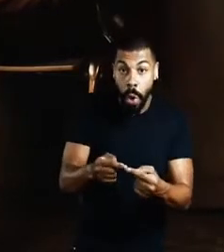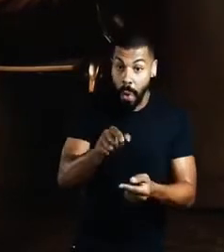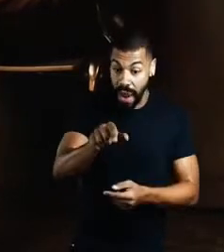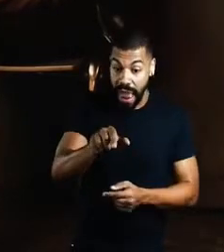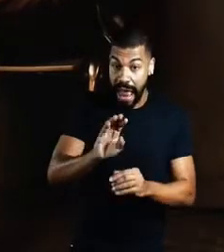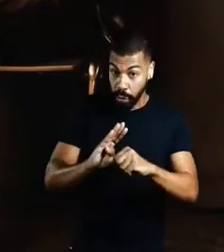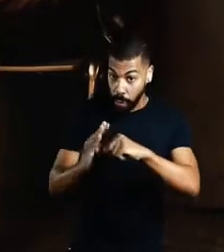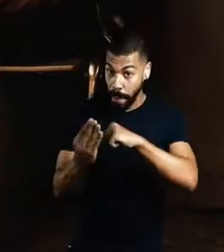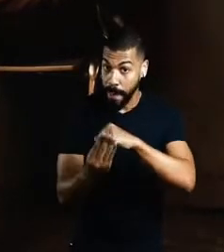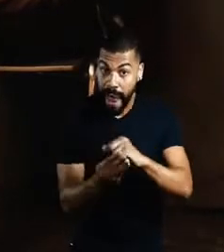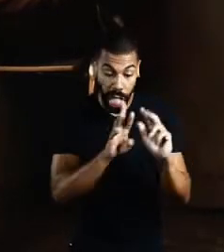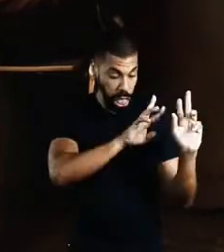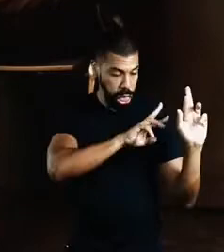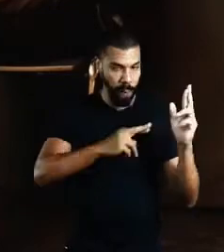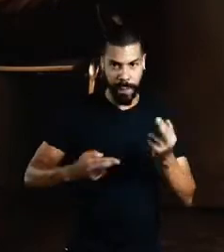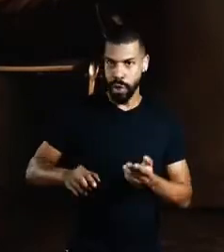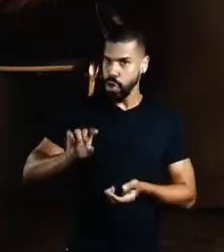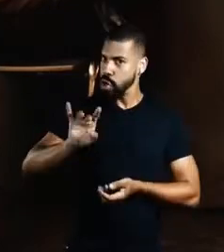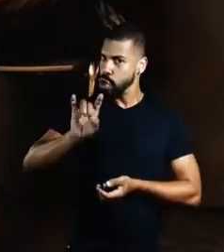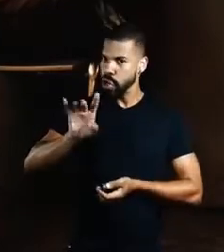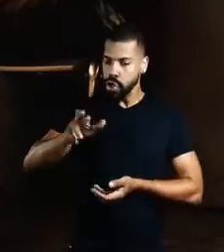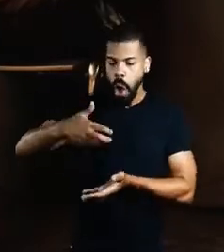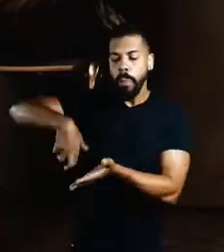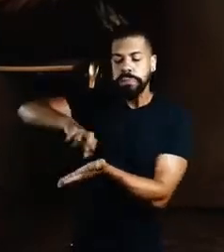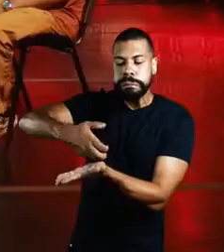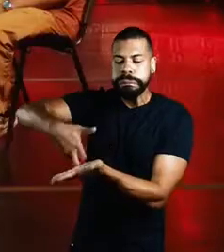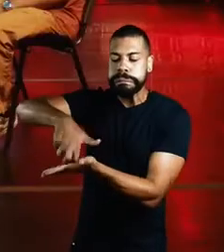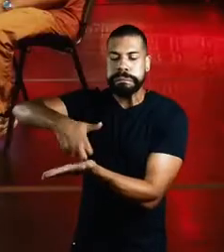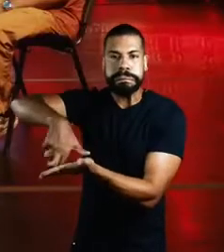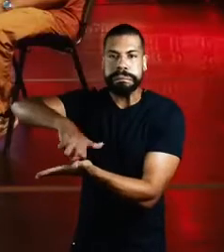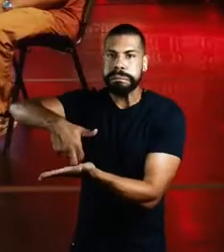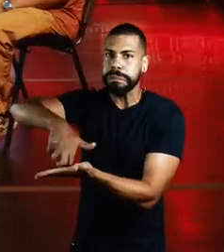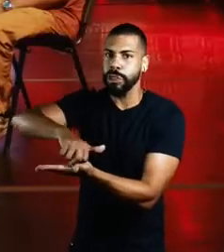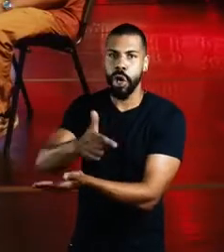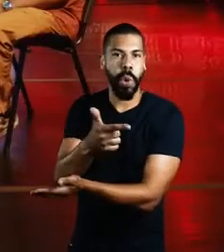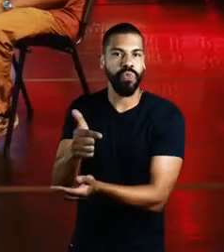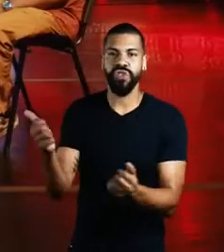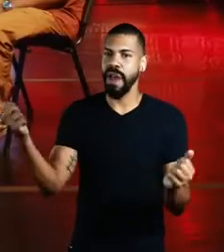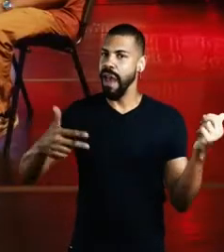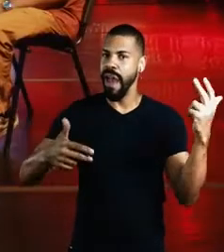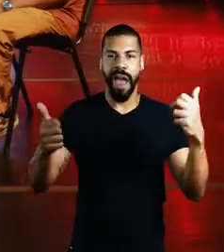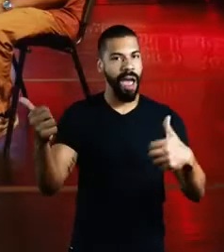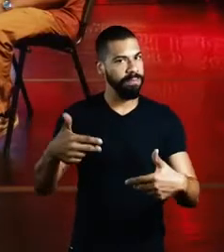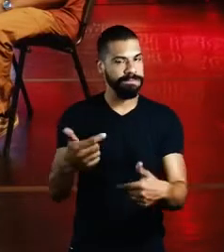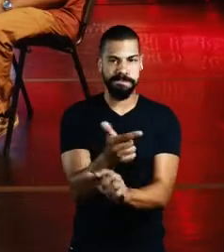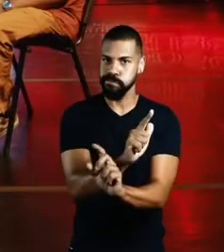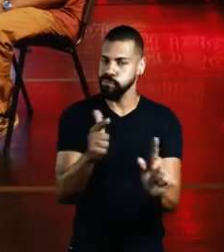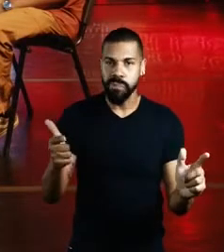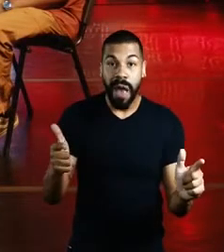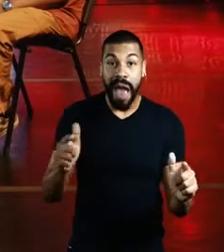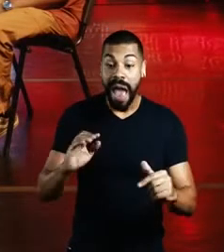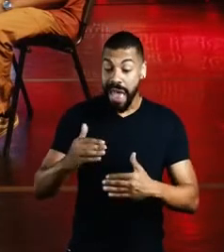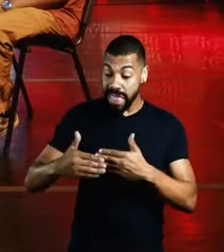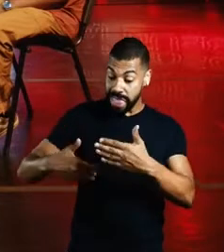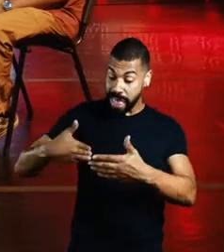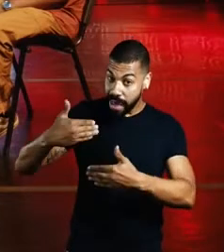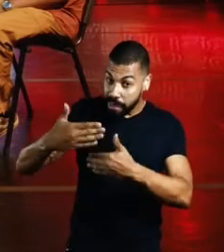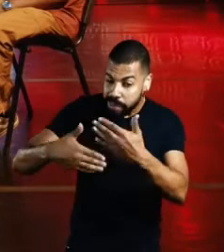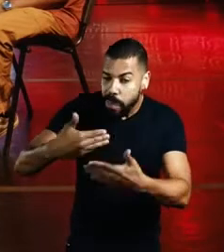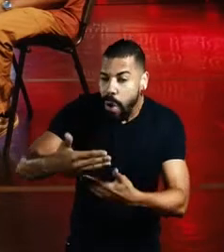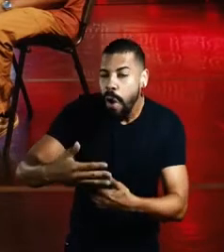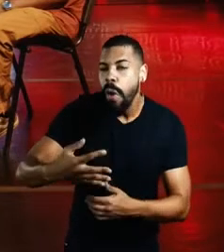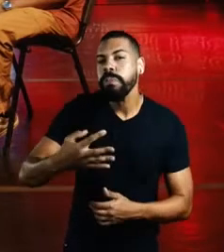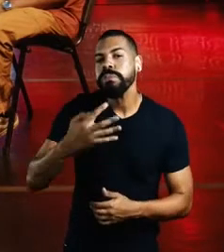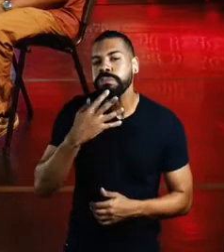disse, era só... Roda de break. Roda de break, mano. Não tinha rap lá. Entendeu, meu? Aí que nós começamos a conhecer os